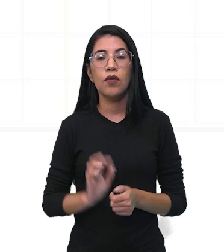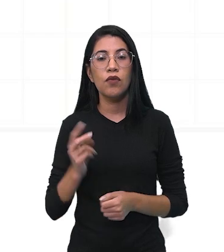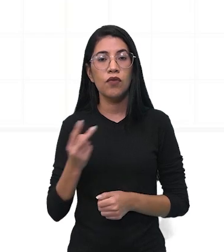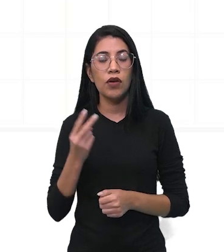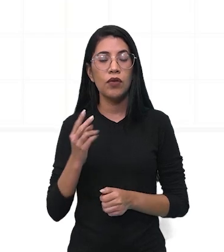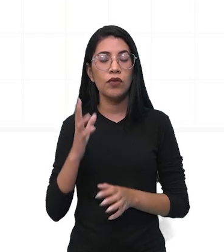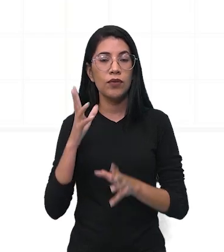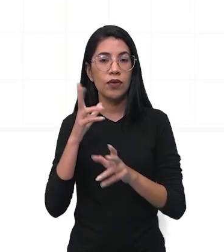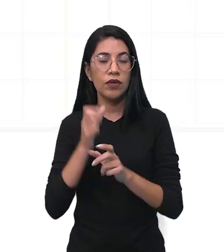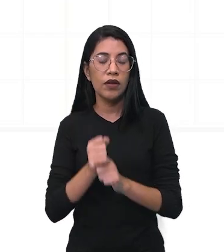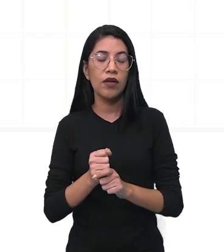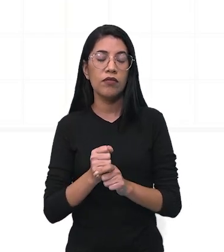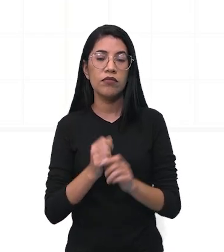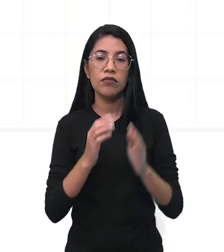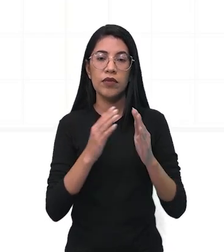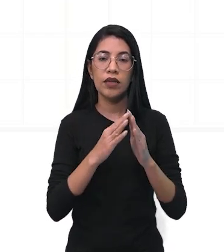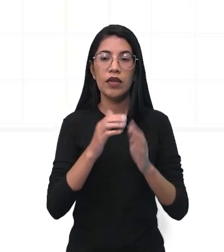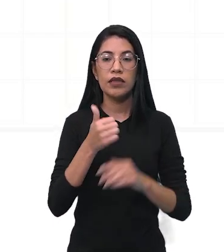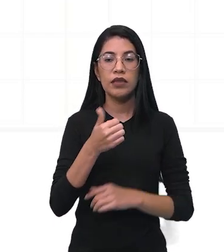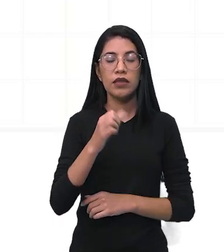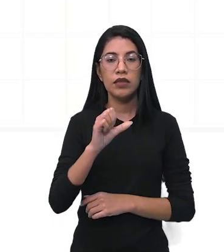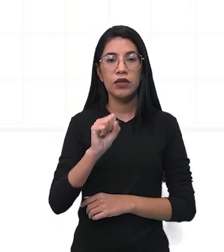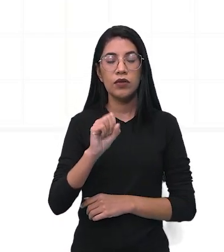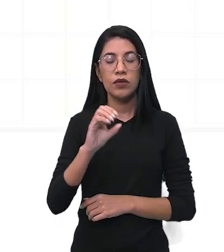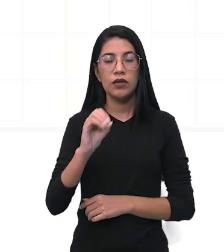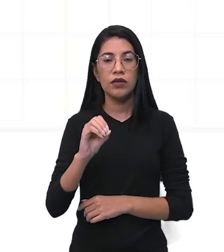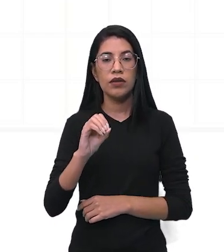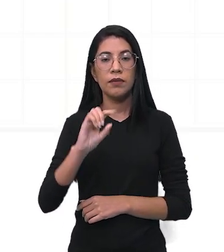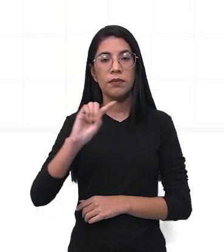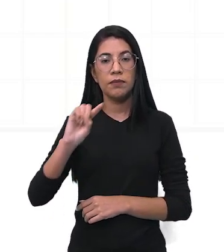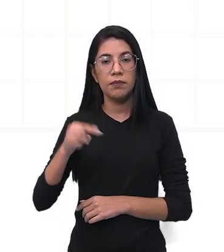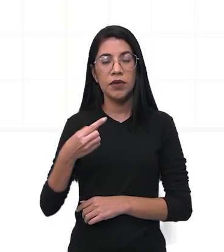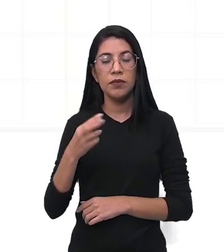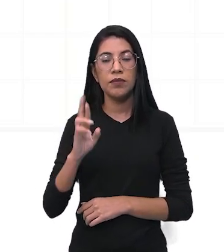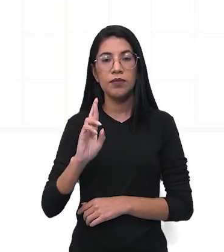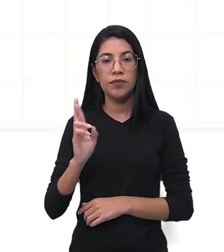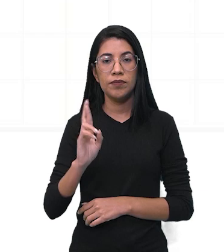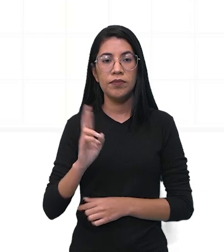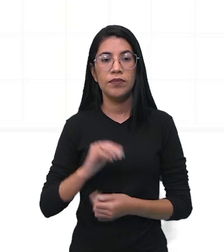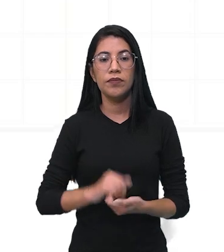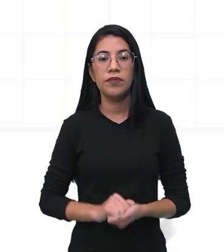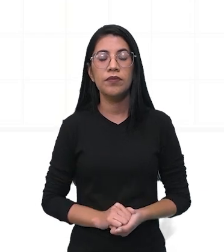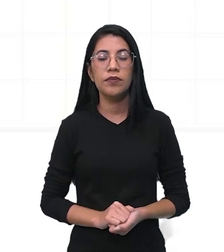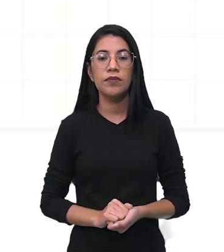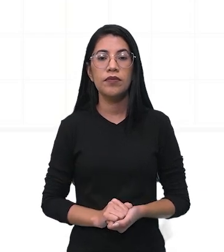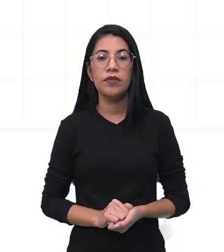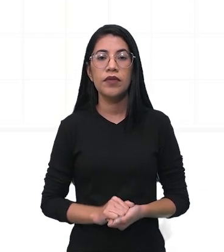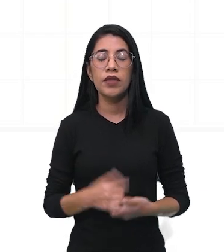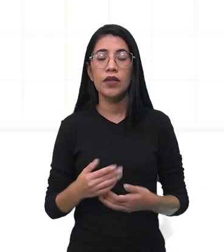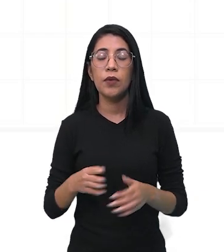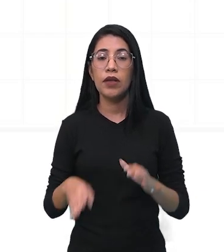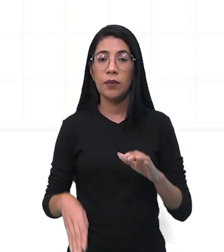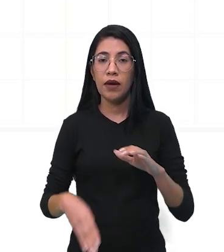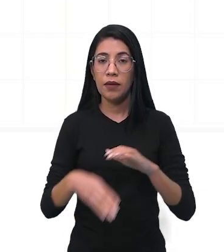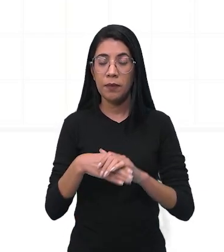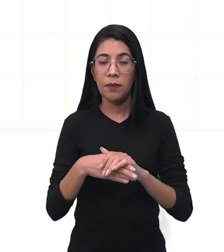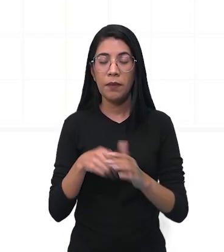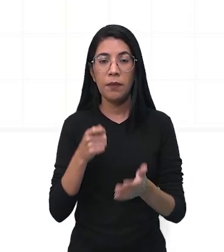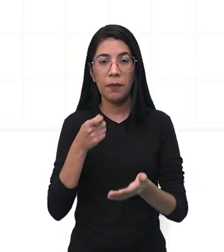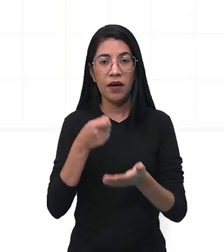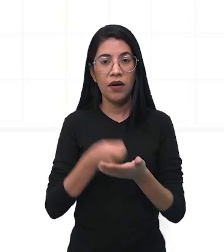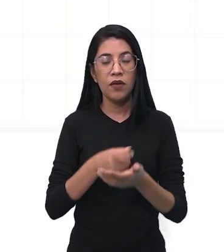180 mil reais. Viram? Então, Então ele deu uma entrada